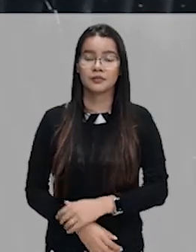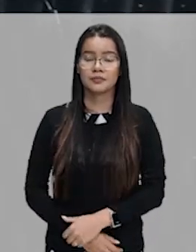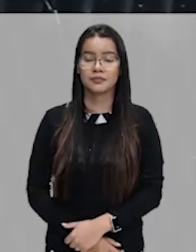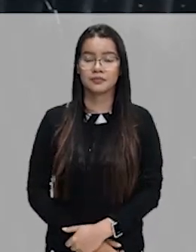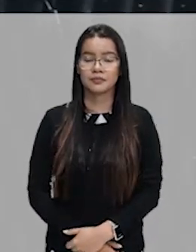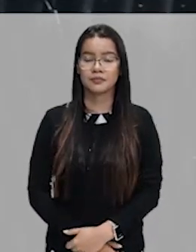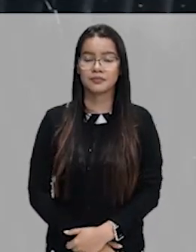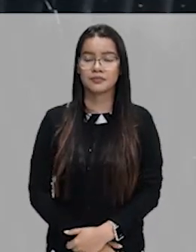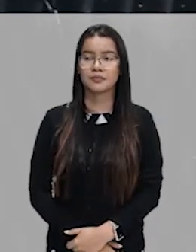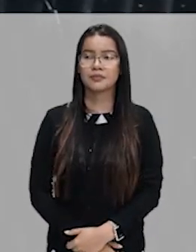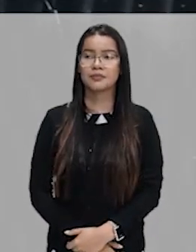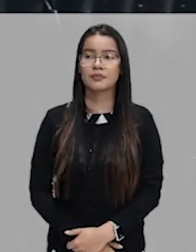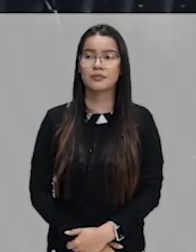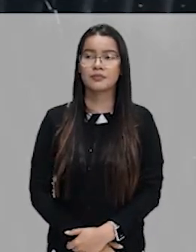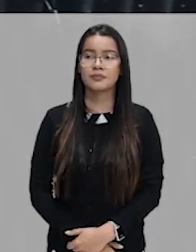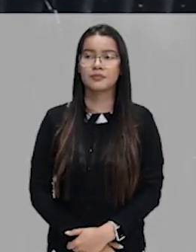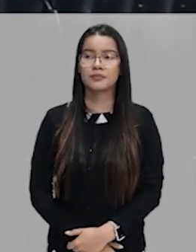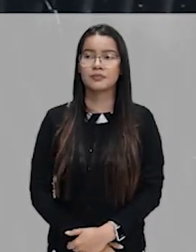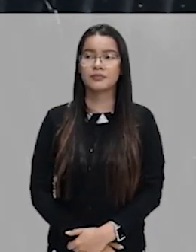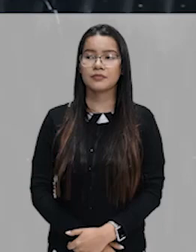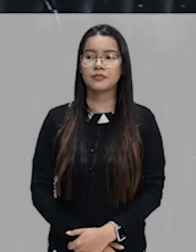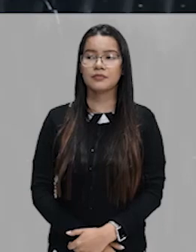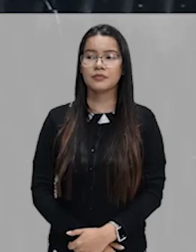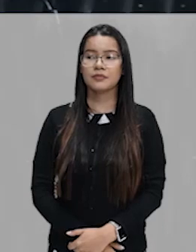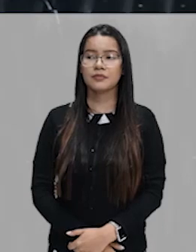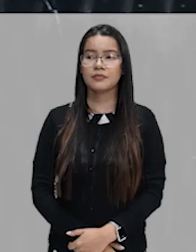there students in the classroom yesterday?